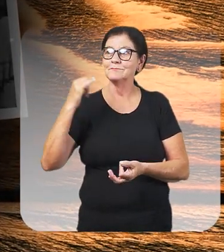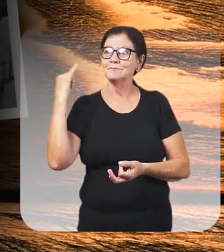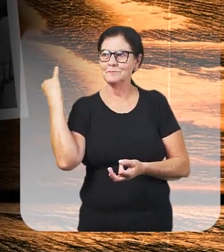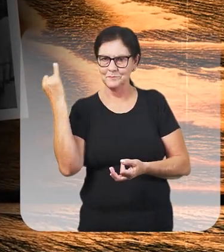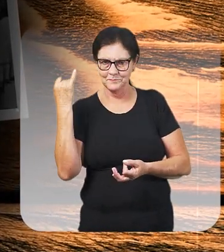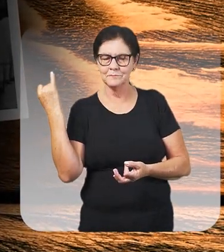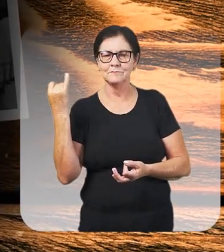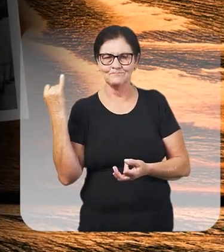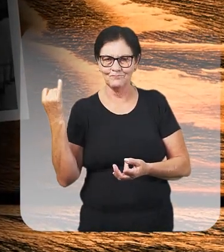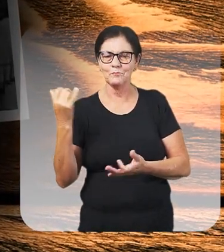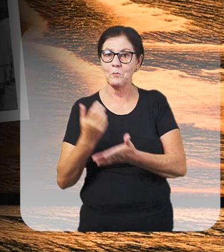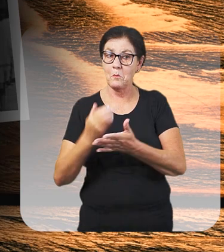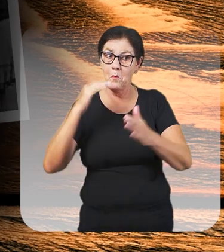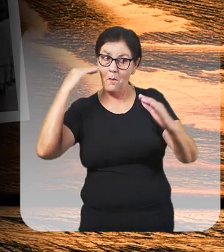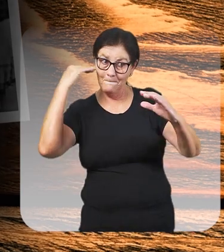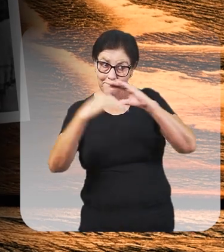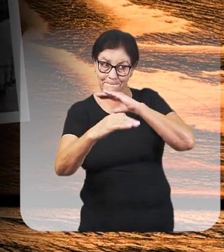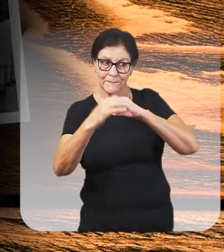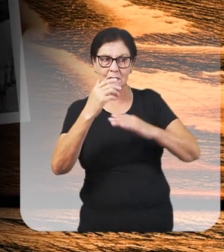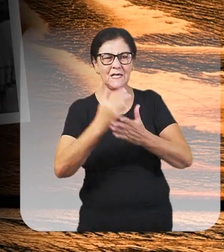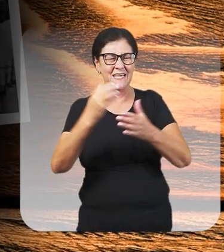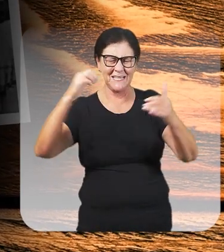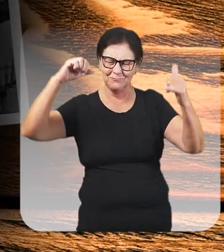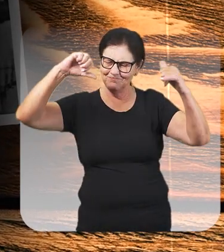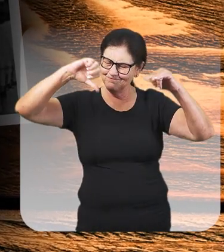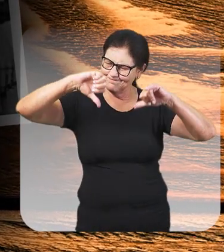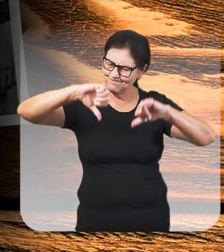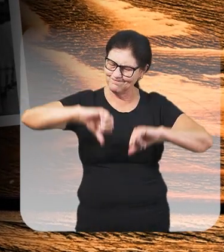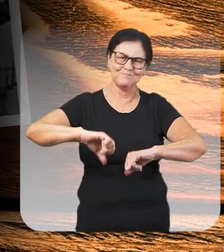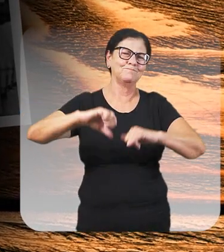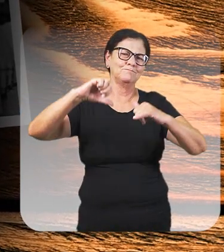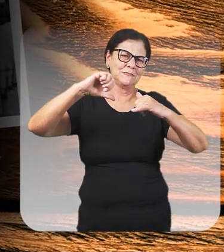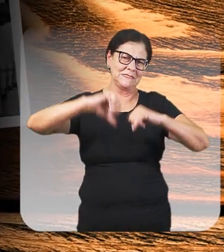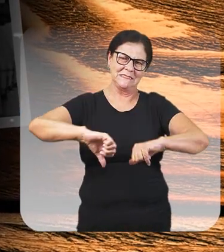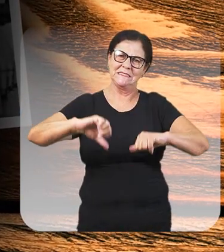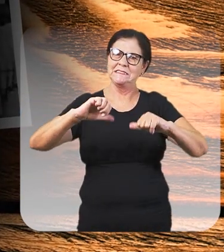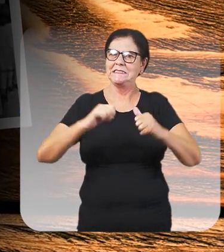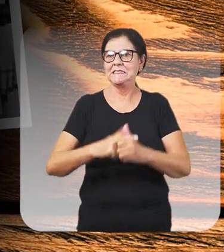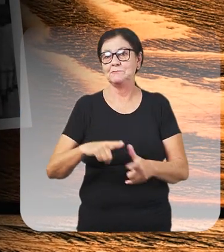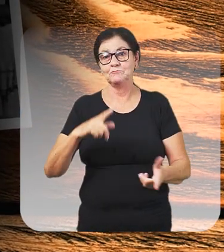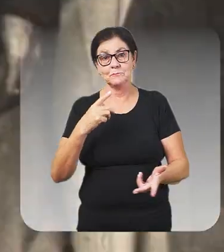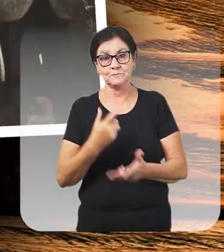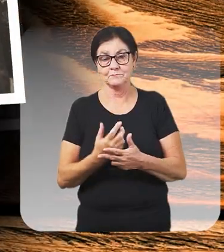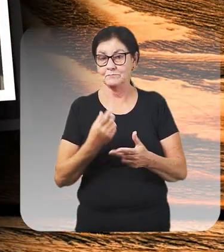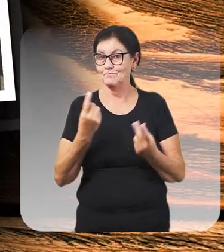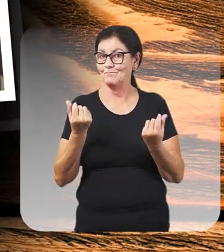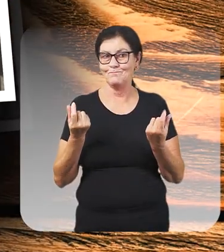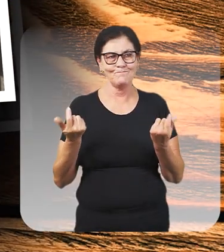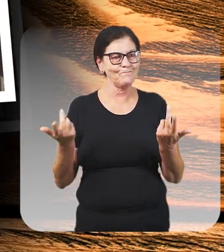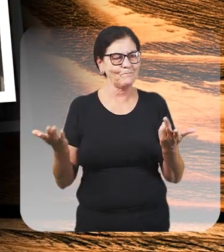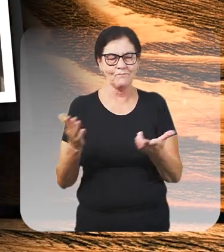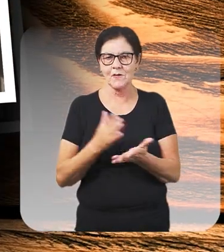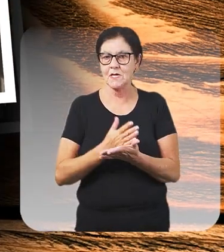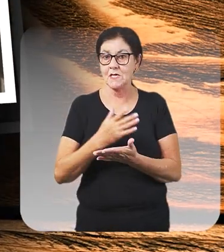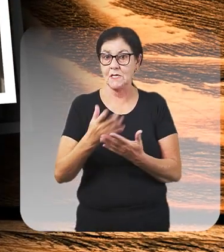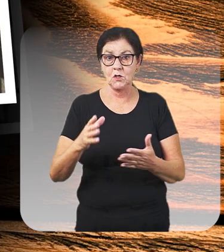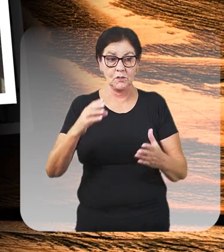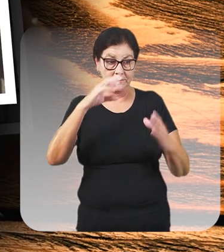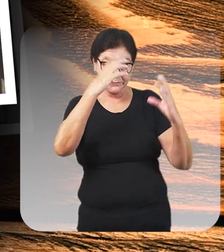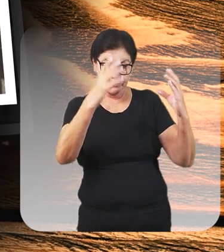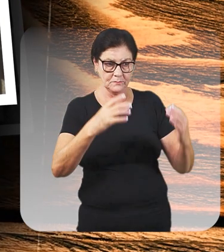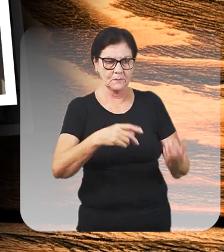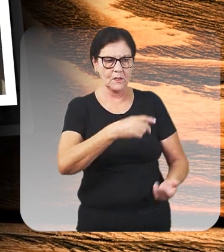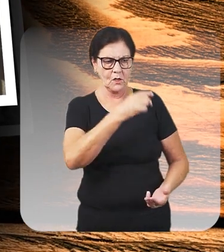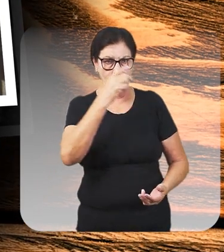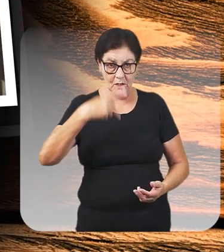de exportação, e estava em declínio, afetando drasticamente as finanças públicas. O cenário político, por sua vez,